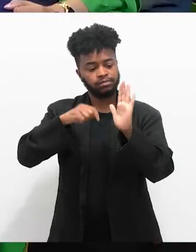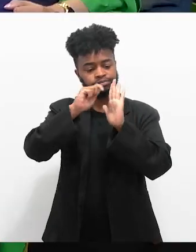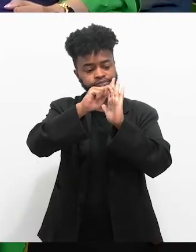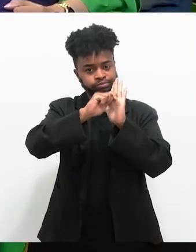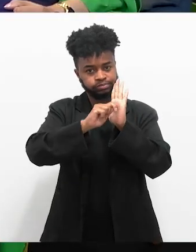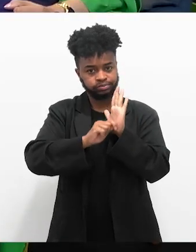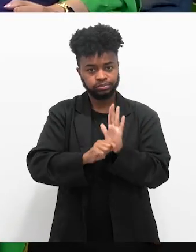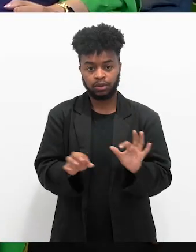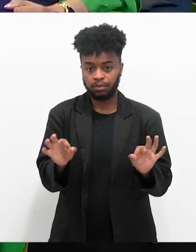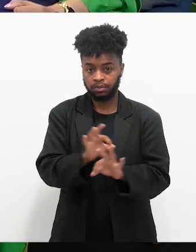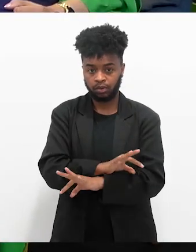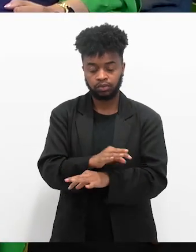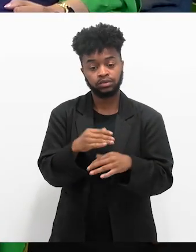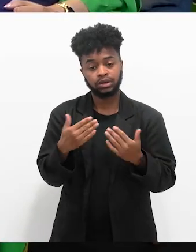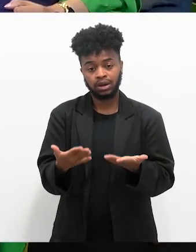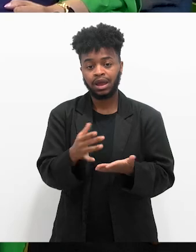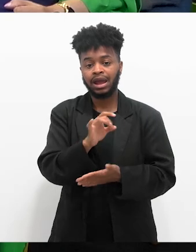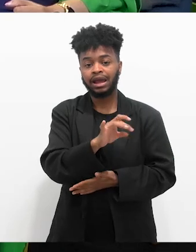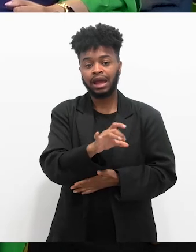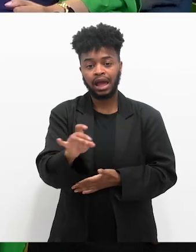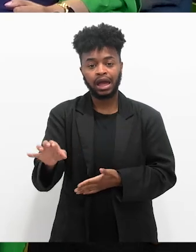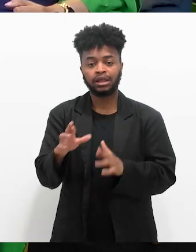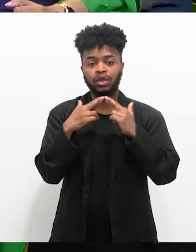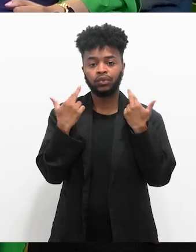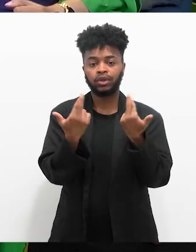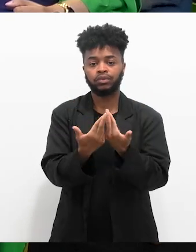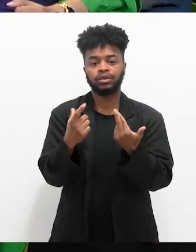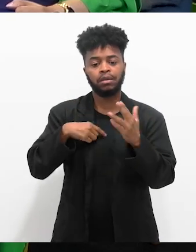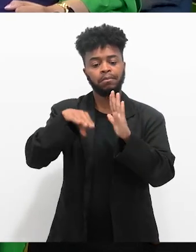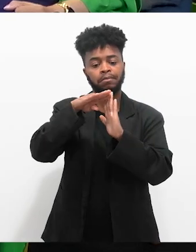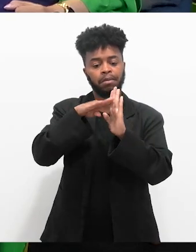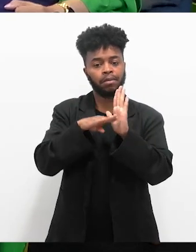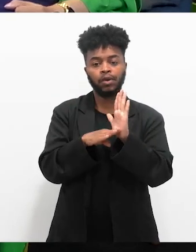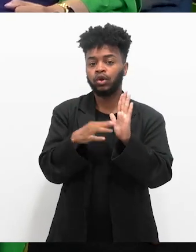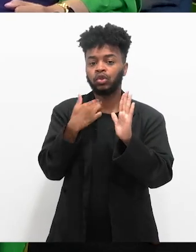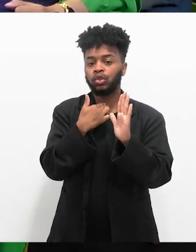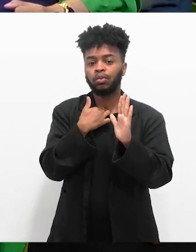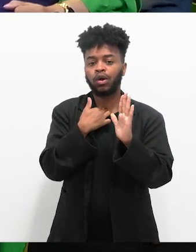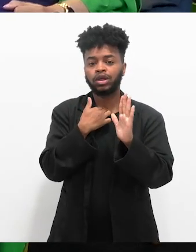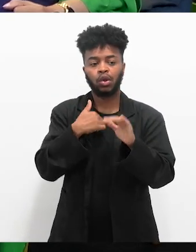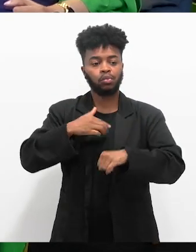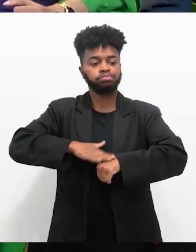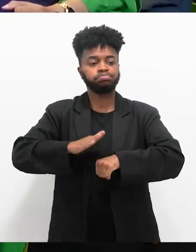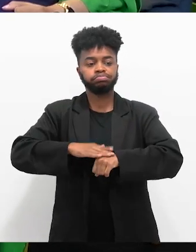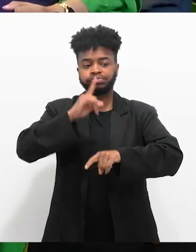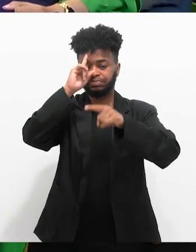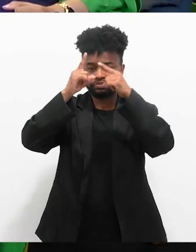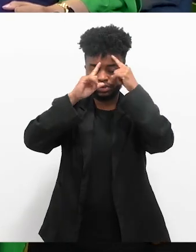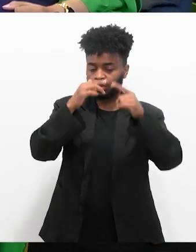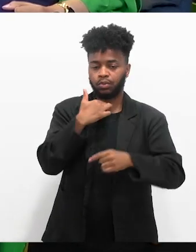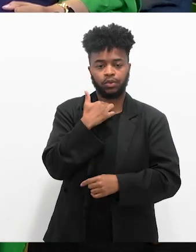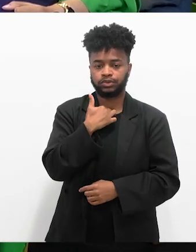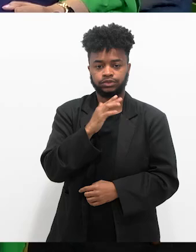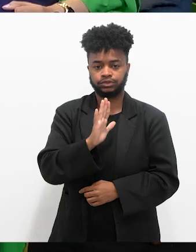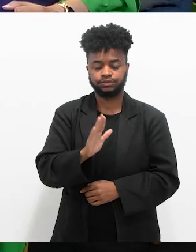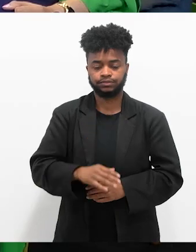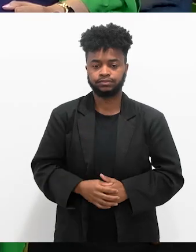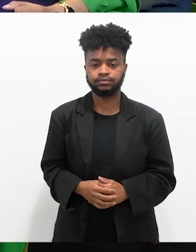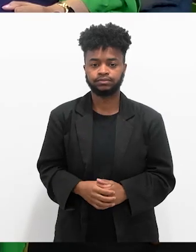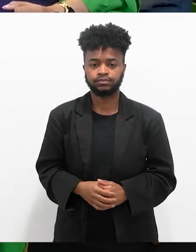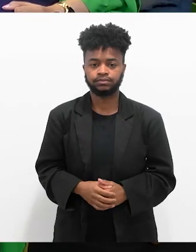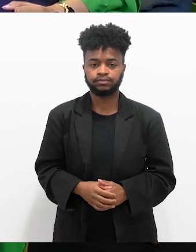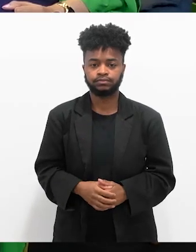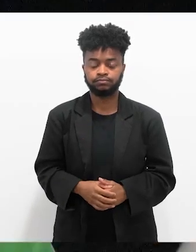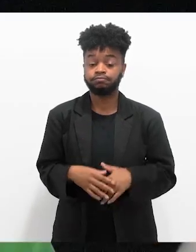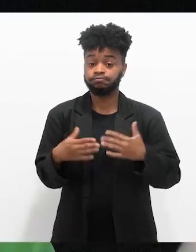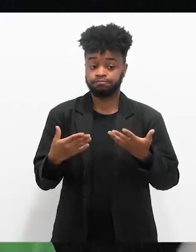na Escritura Sagrada. Então, cada cerimônia ela tem um passo a passo para não deixar a intuição do sacerdote tomar. Então, me diz